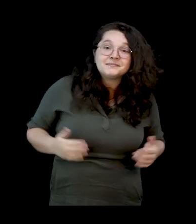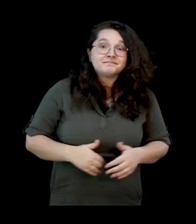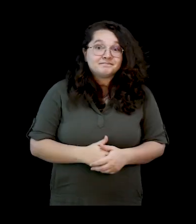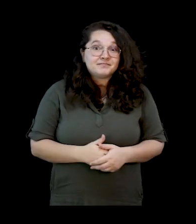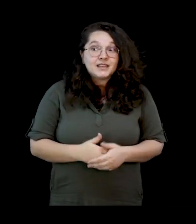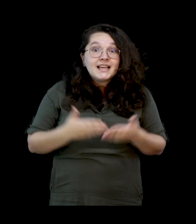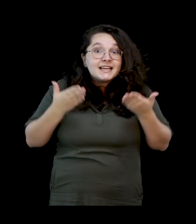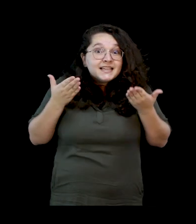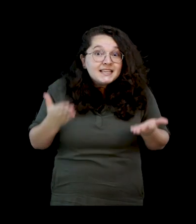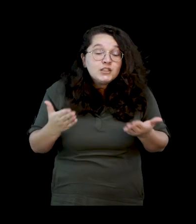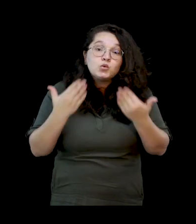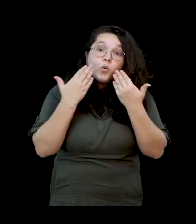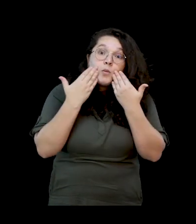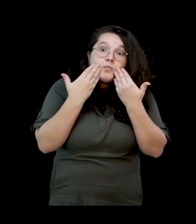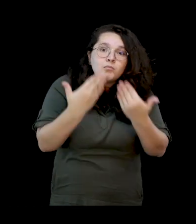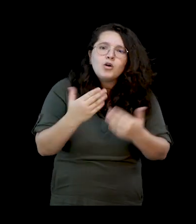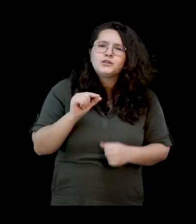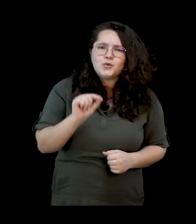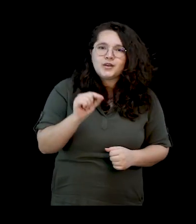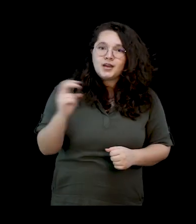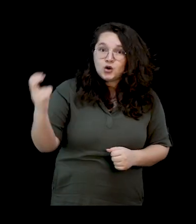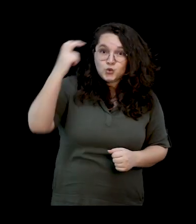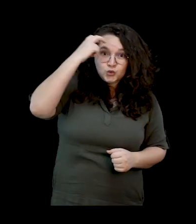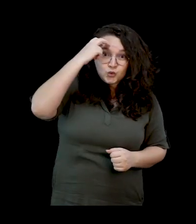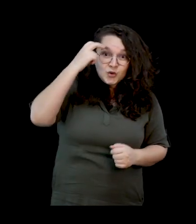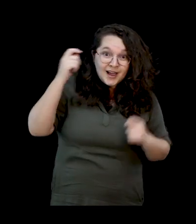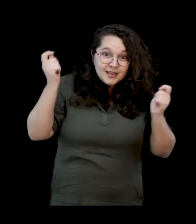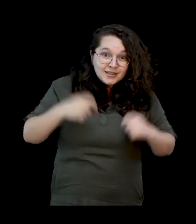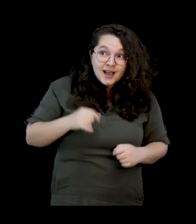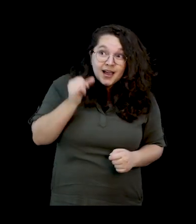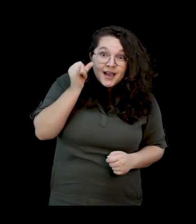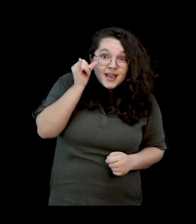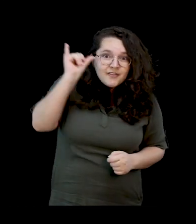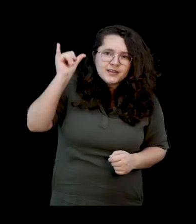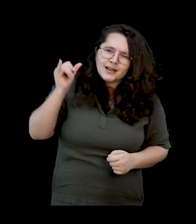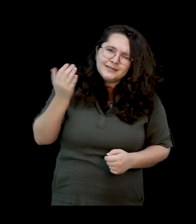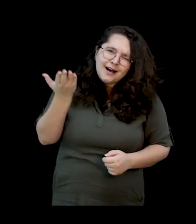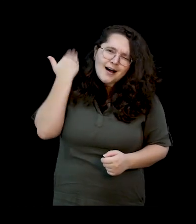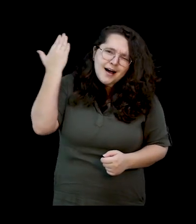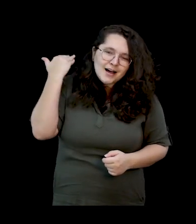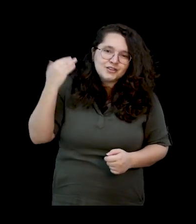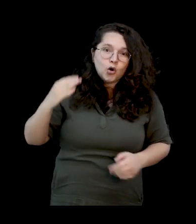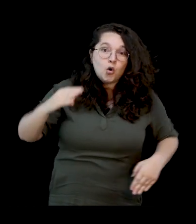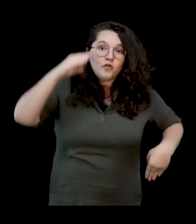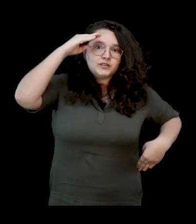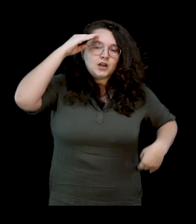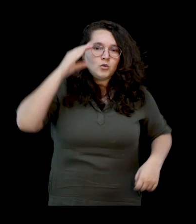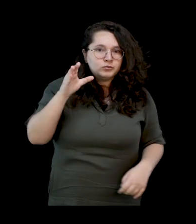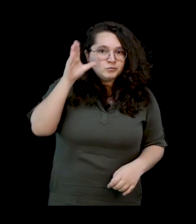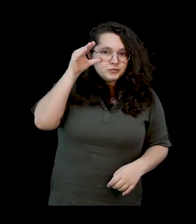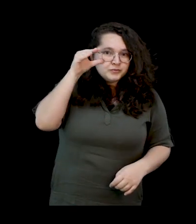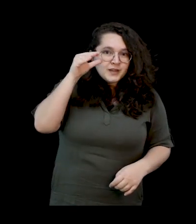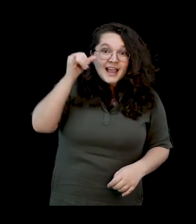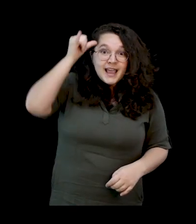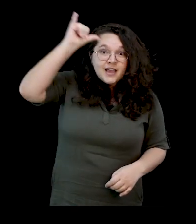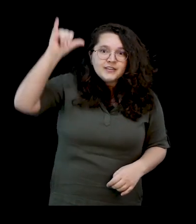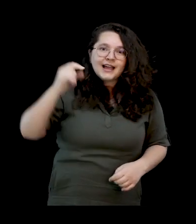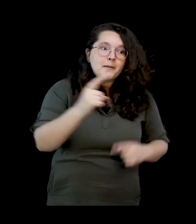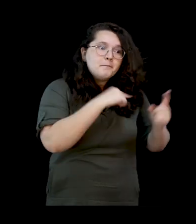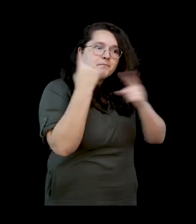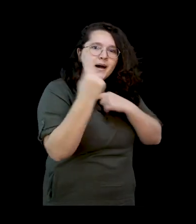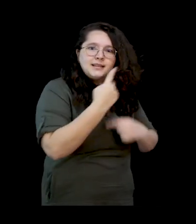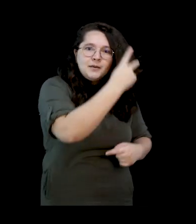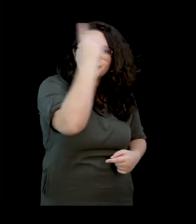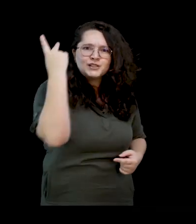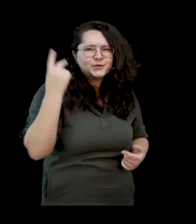nessas circunstâncias, evitar que nenhum daqueles oficiais, nem aqueles burocratas, né, baixassem uma alavanca